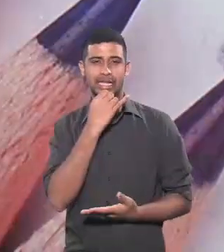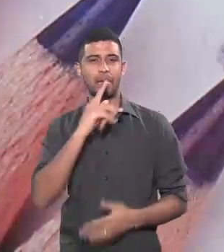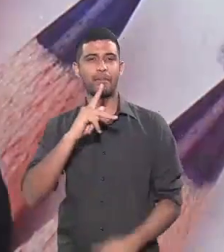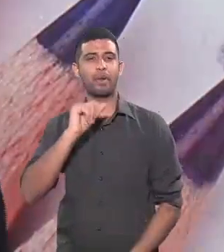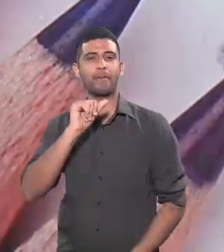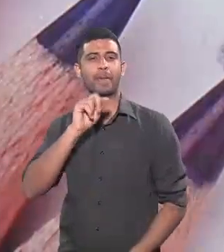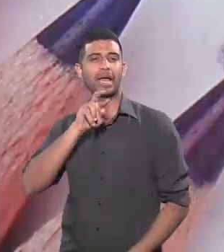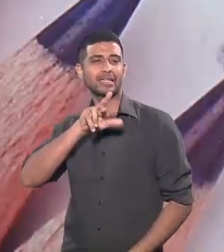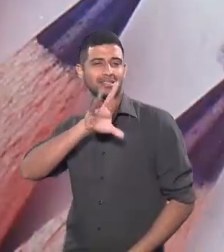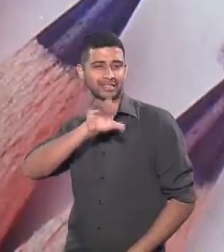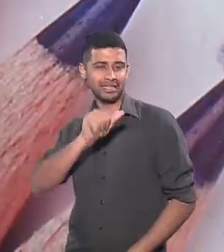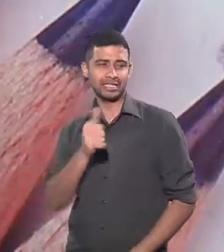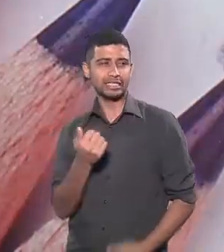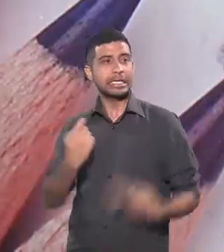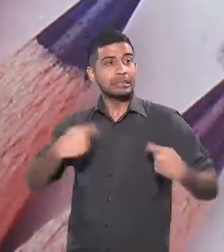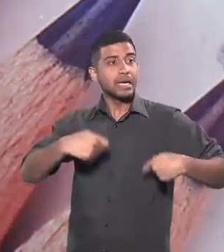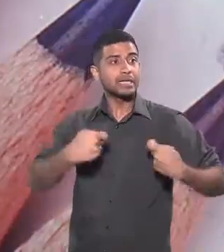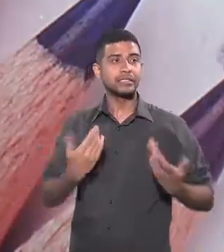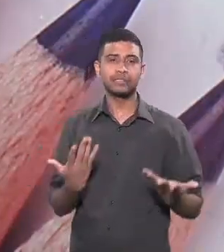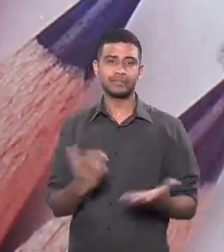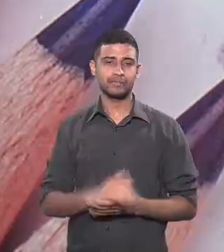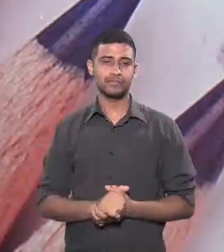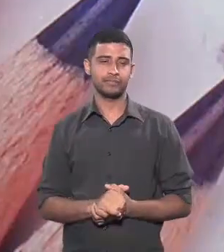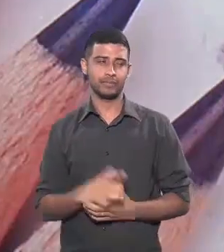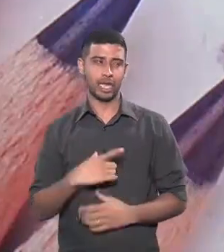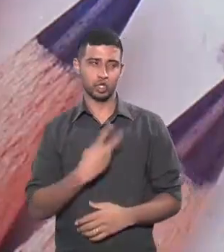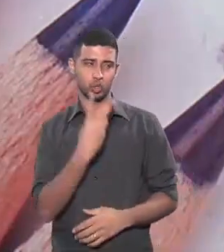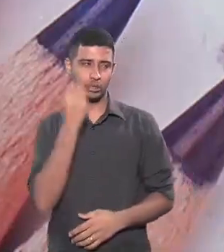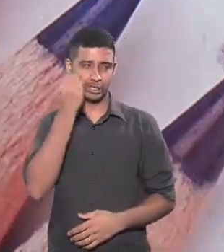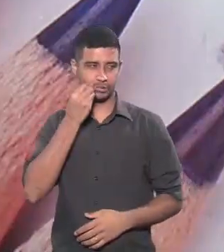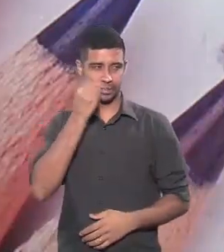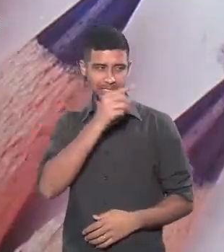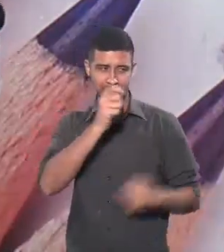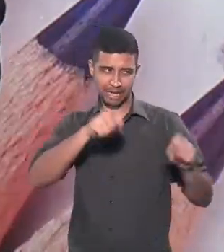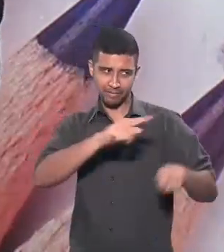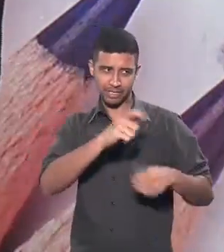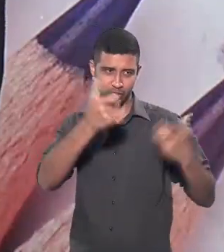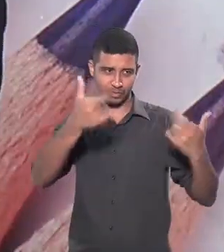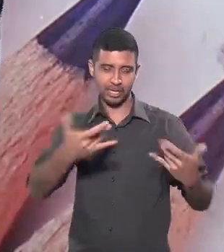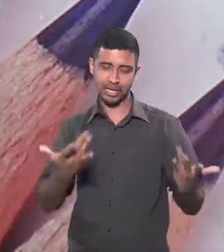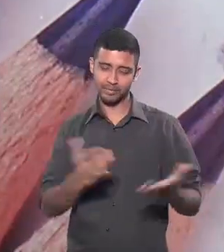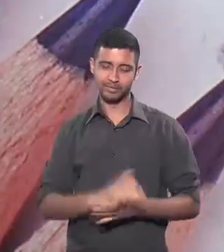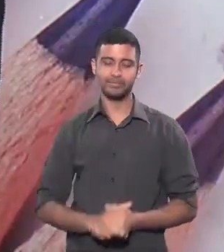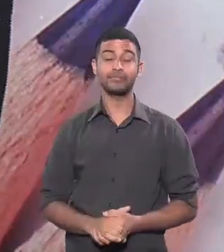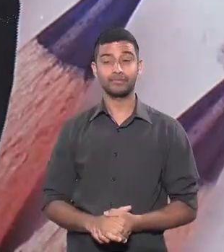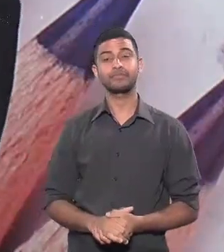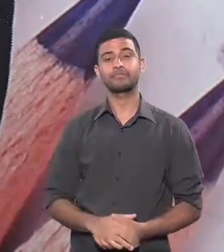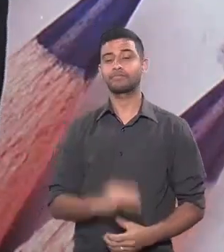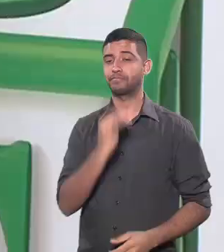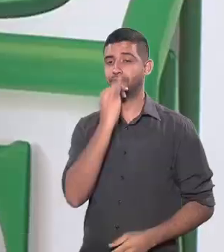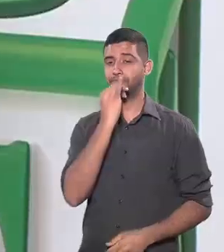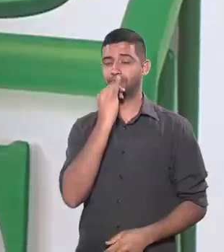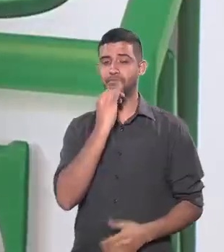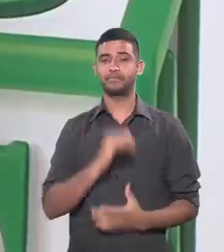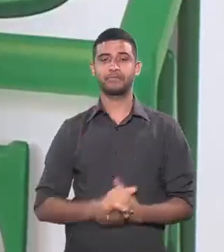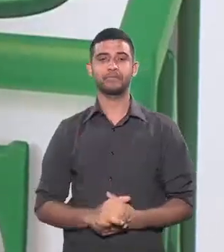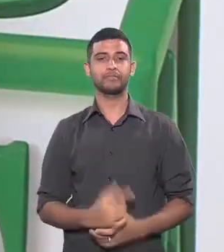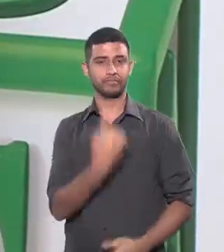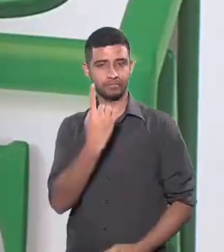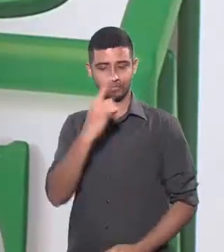situações, Patrícia, ela seria necessária? Assim, umas 2 situações que você possa citar aí mais comuns? Então, por